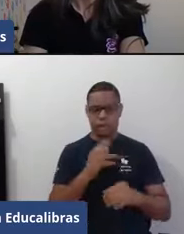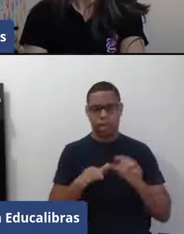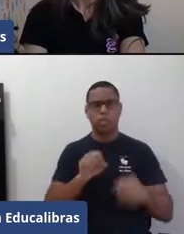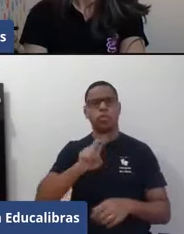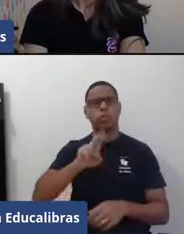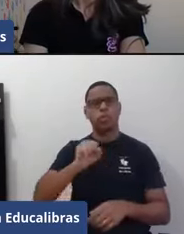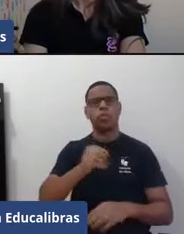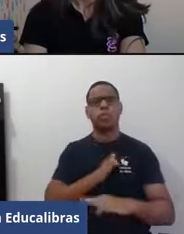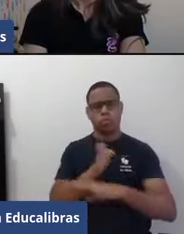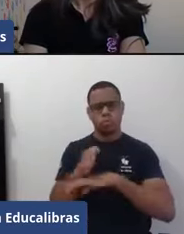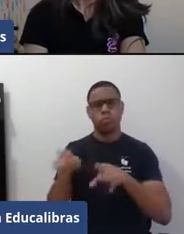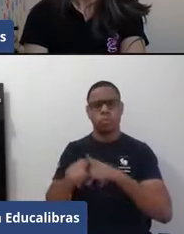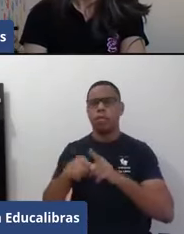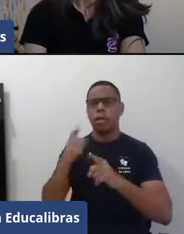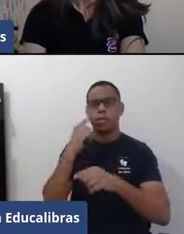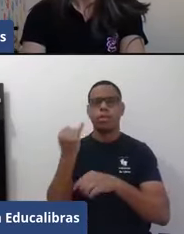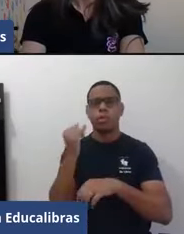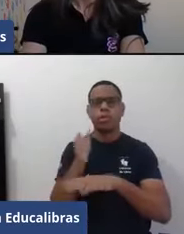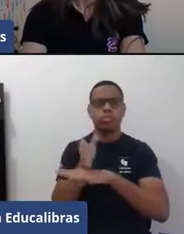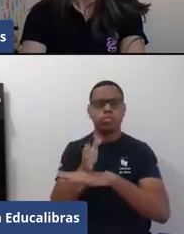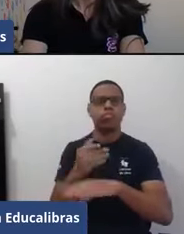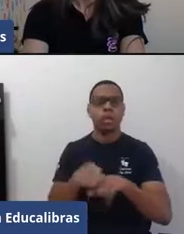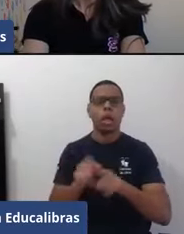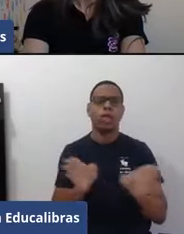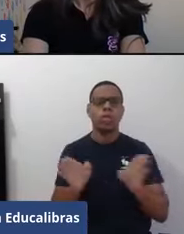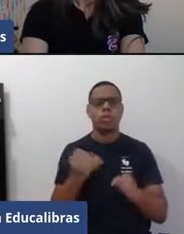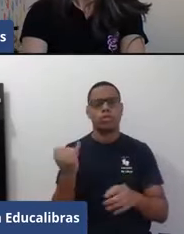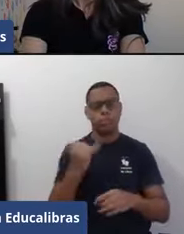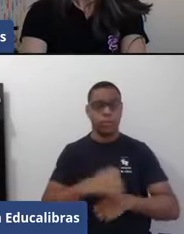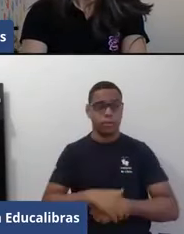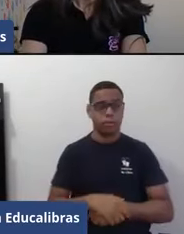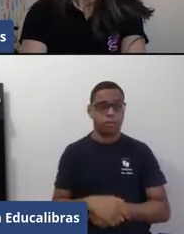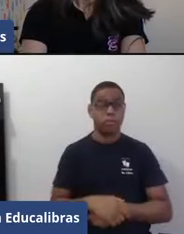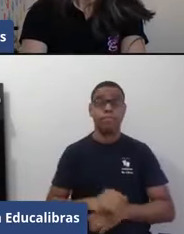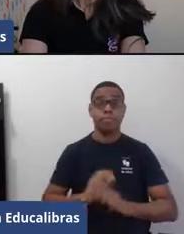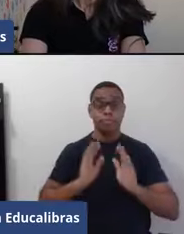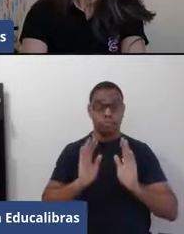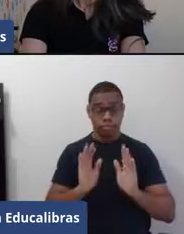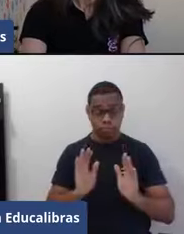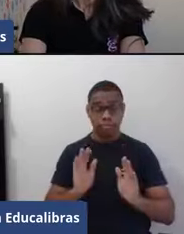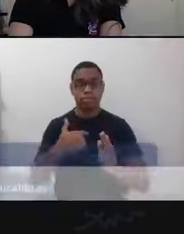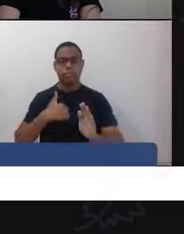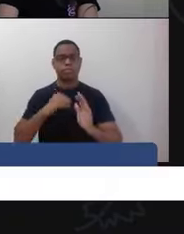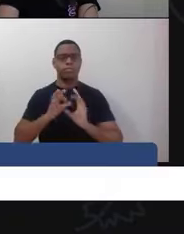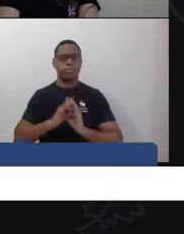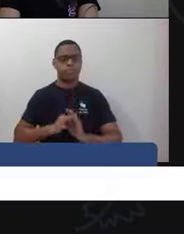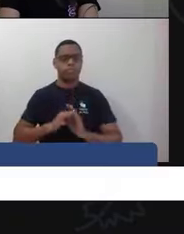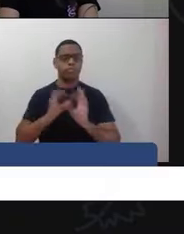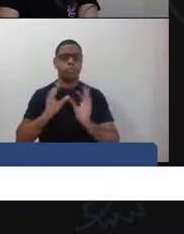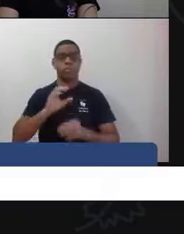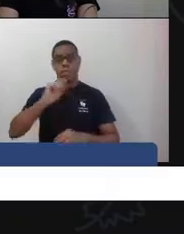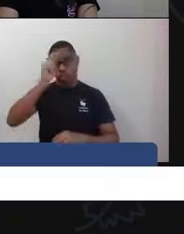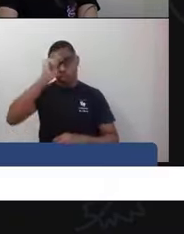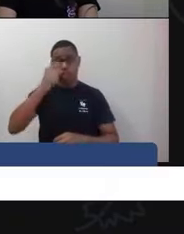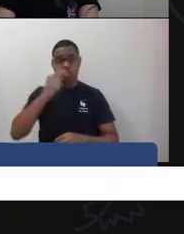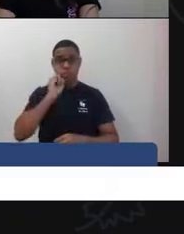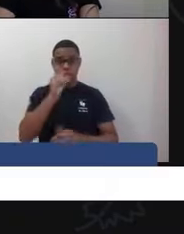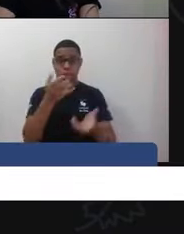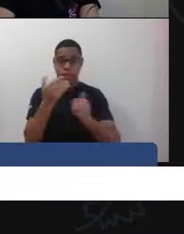buscar dentro do SUS o que é importante para ela. Isso é um dos pontos. Mas eu estou à disposição, sim, Cid, para a gente fazer um